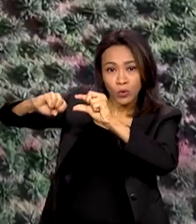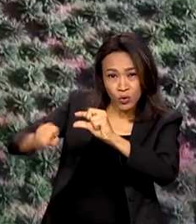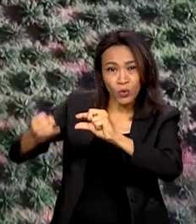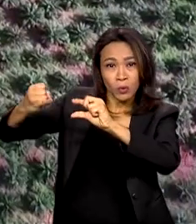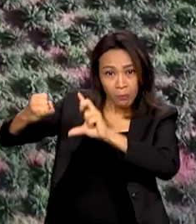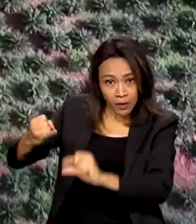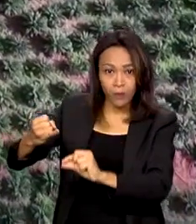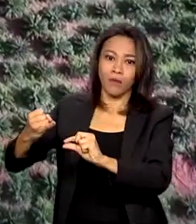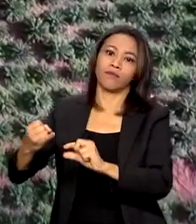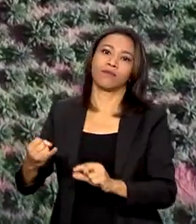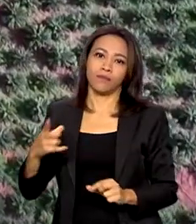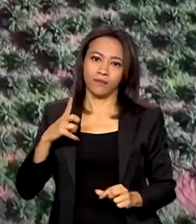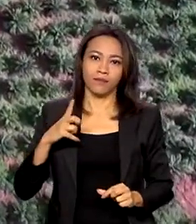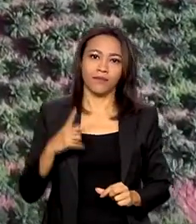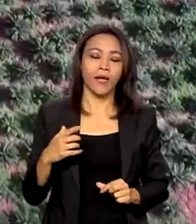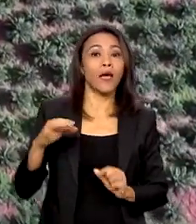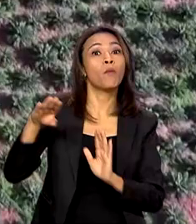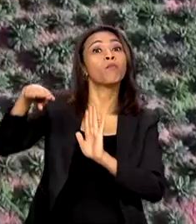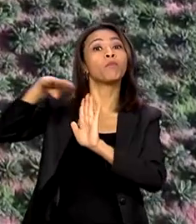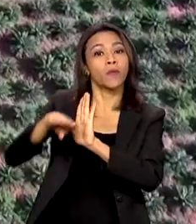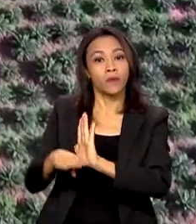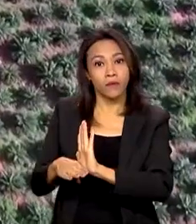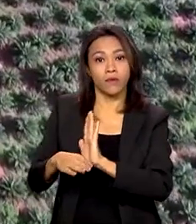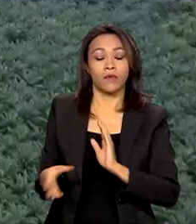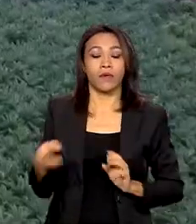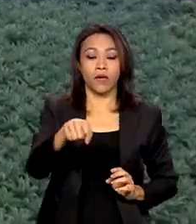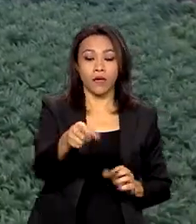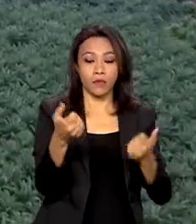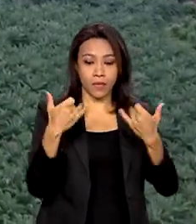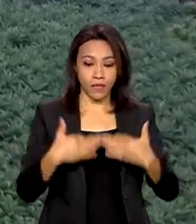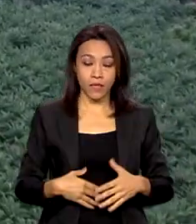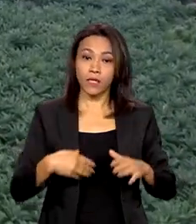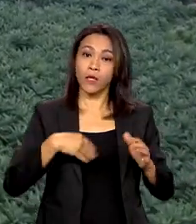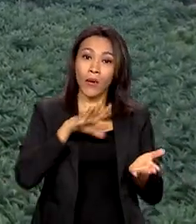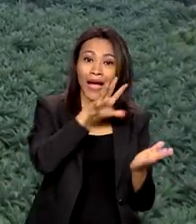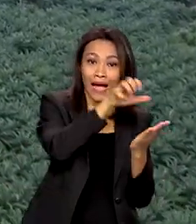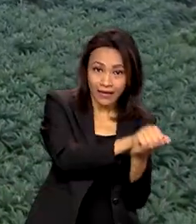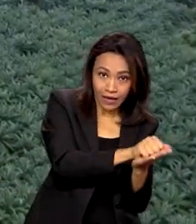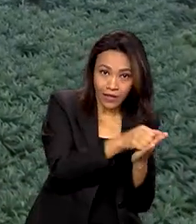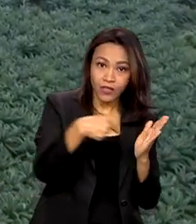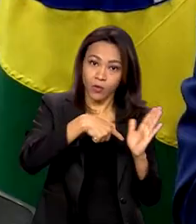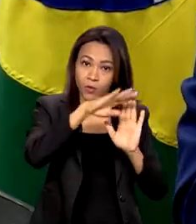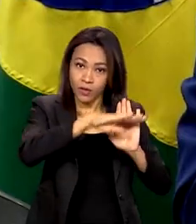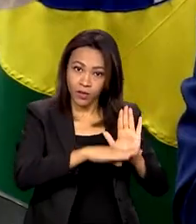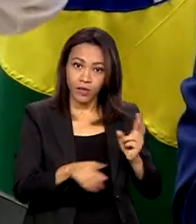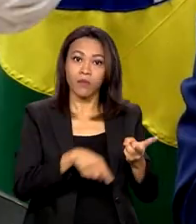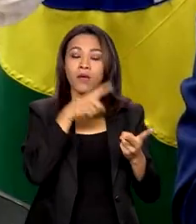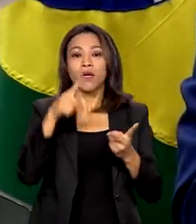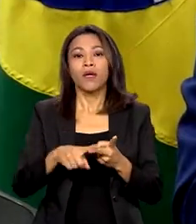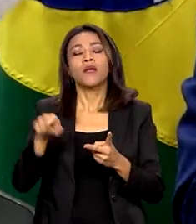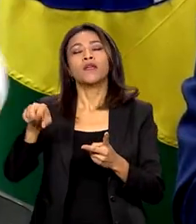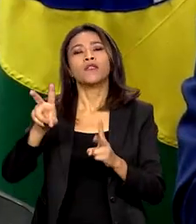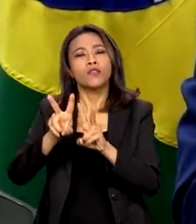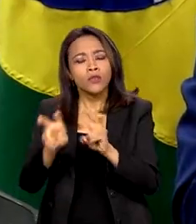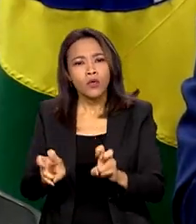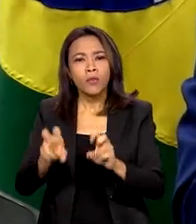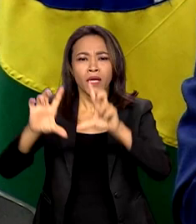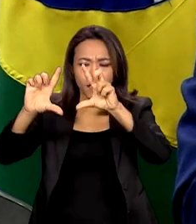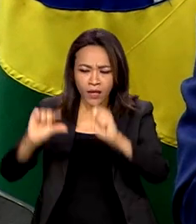a ministra defendeu que o cadastro ambiental Rural e a política de resíduos sólidos devam continuar